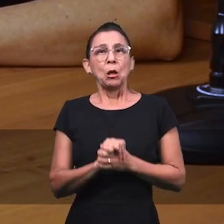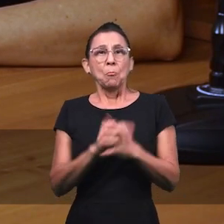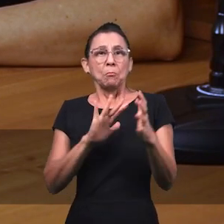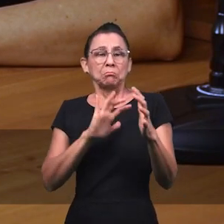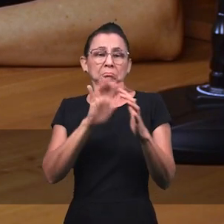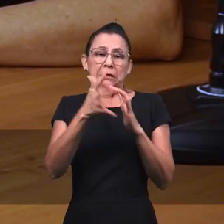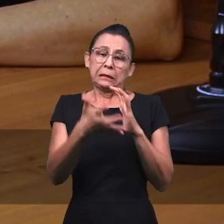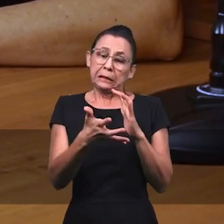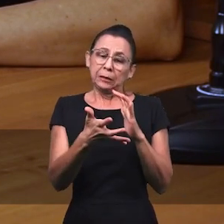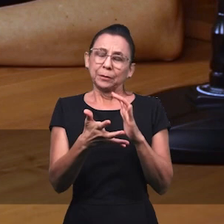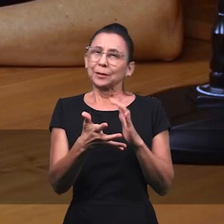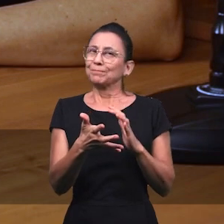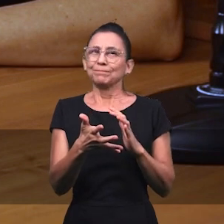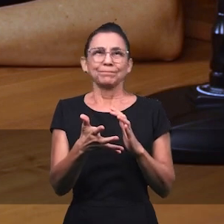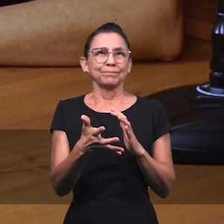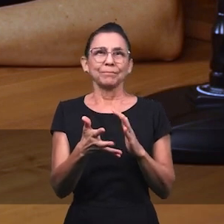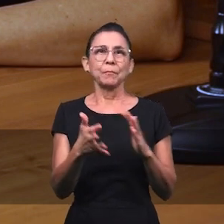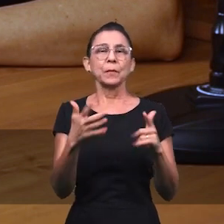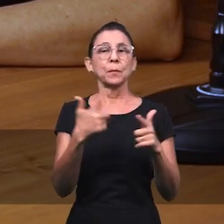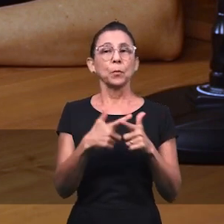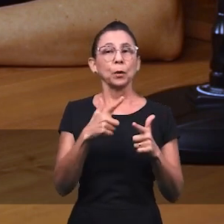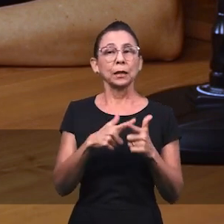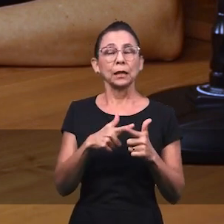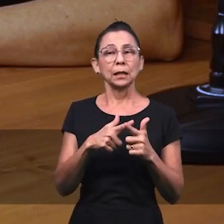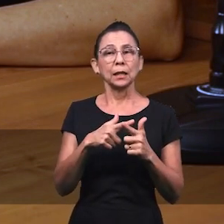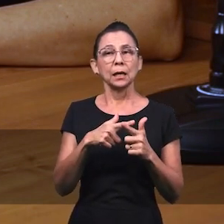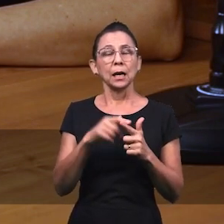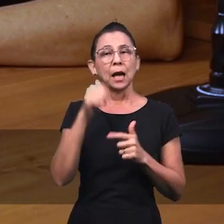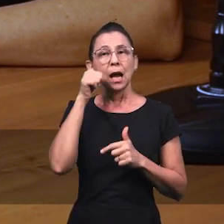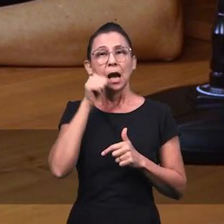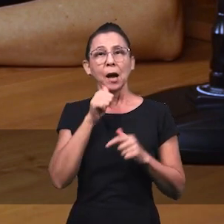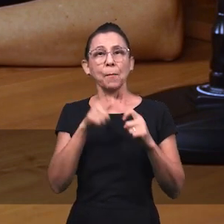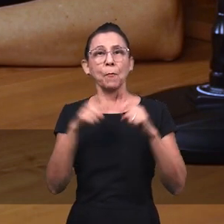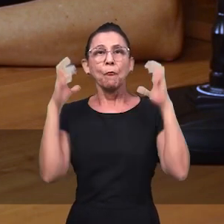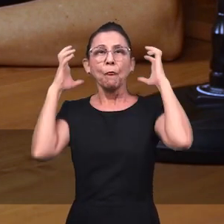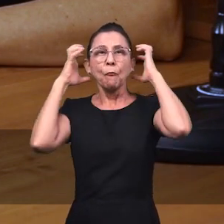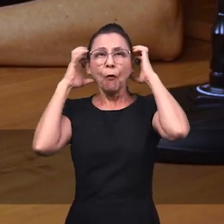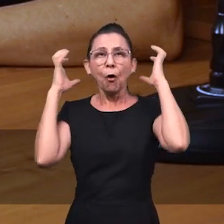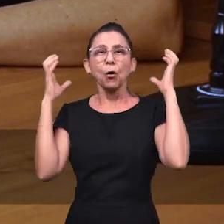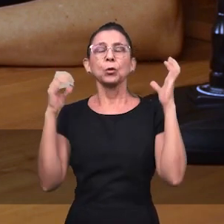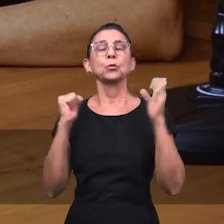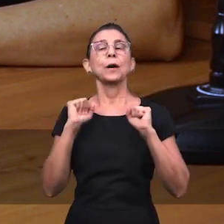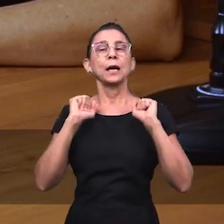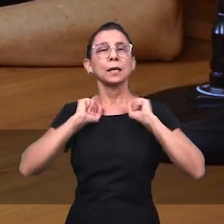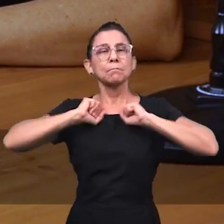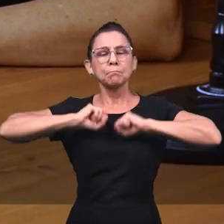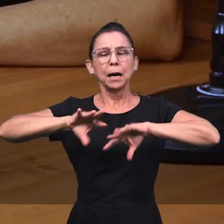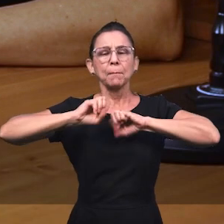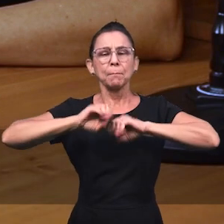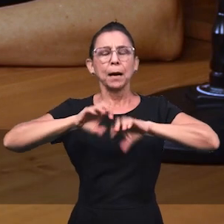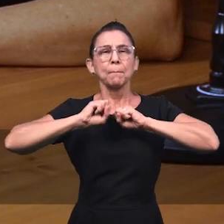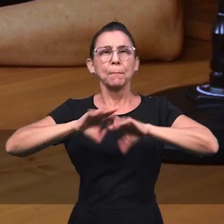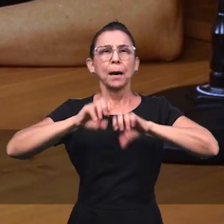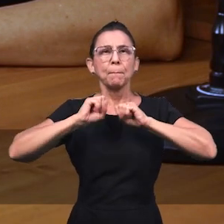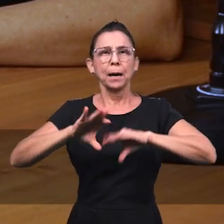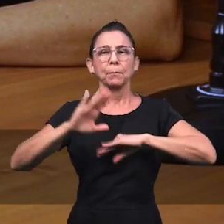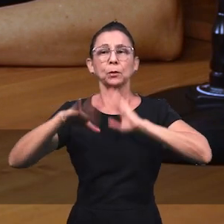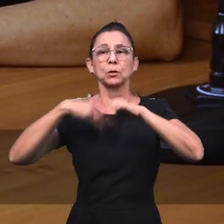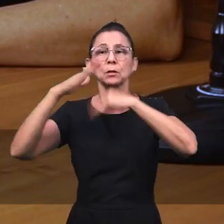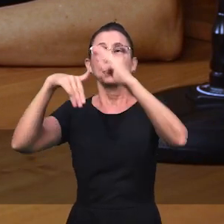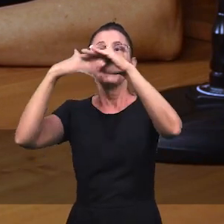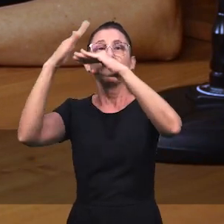objetivo da minha fonoaudióloga era falar, desenvolver, aprimorar para o futuro